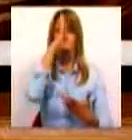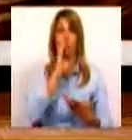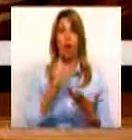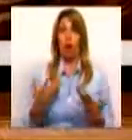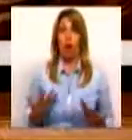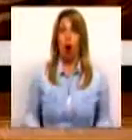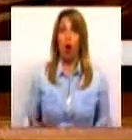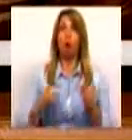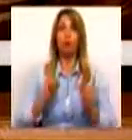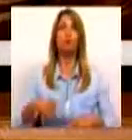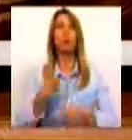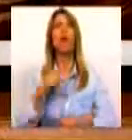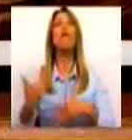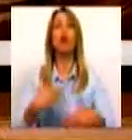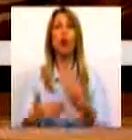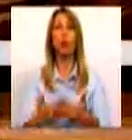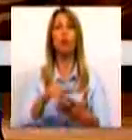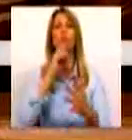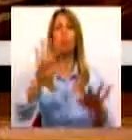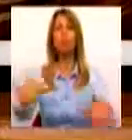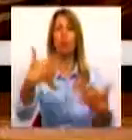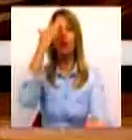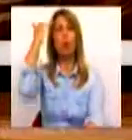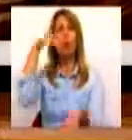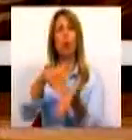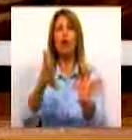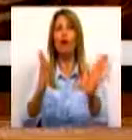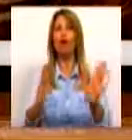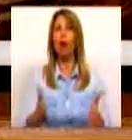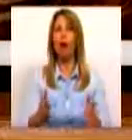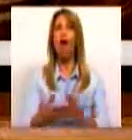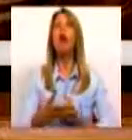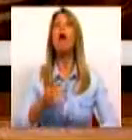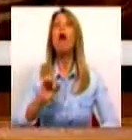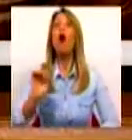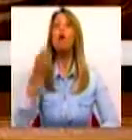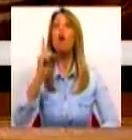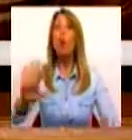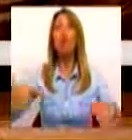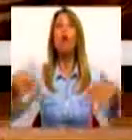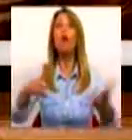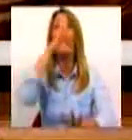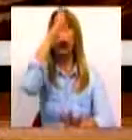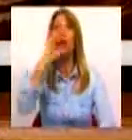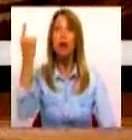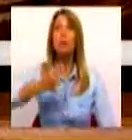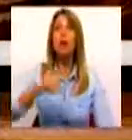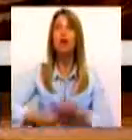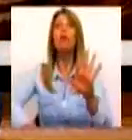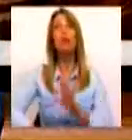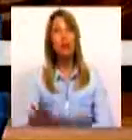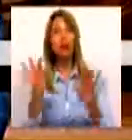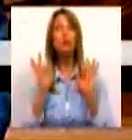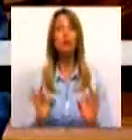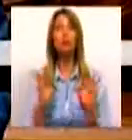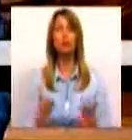possível concluir que o que tem de fazer, o que qualquer Governo tem de fazer, é exatamente aquilo que